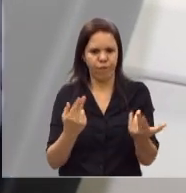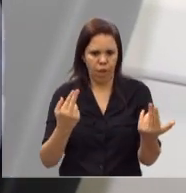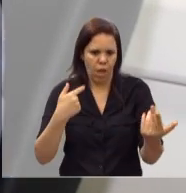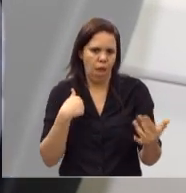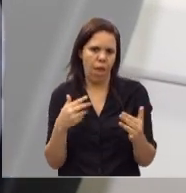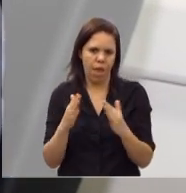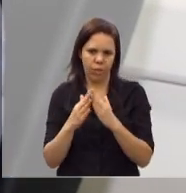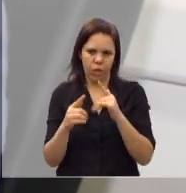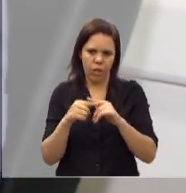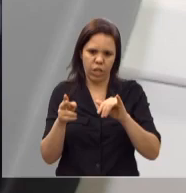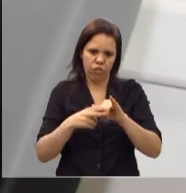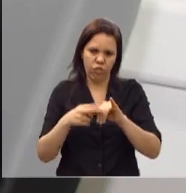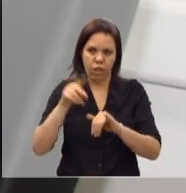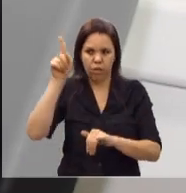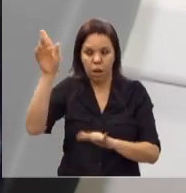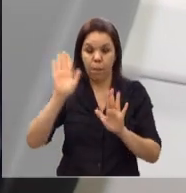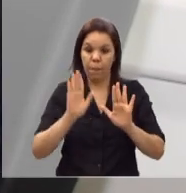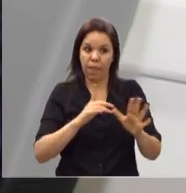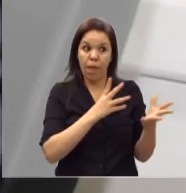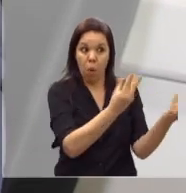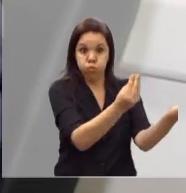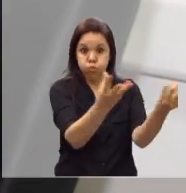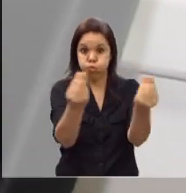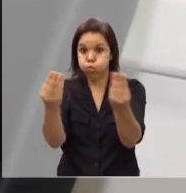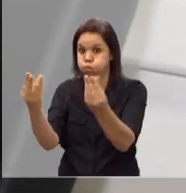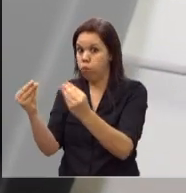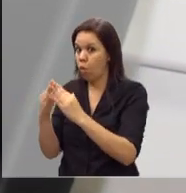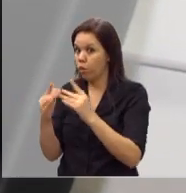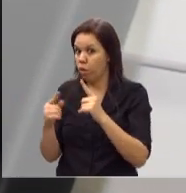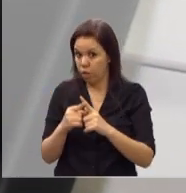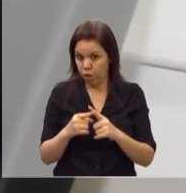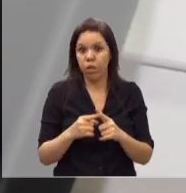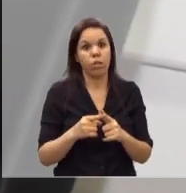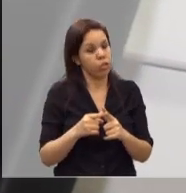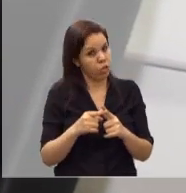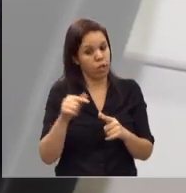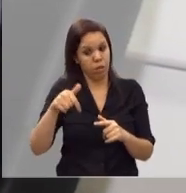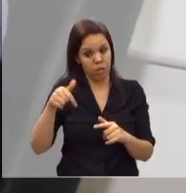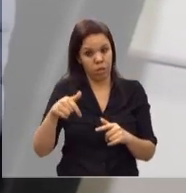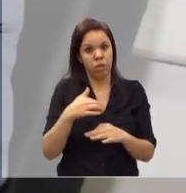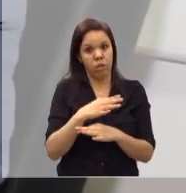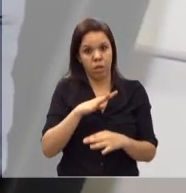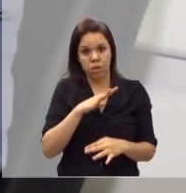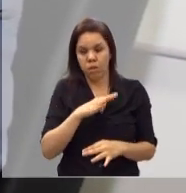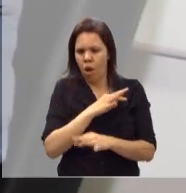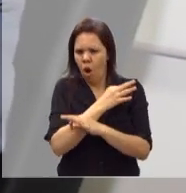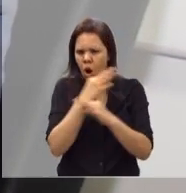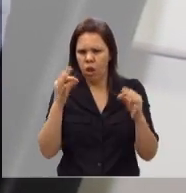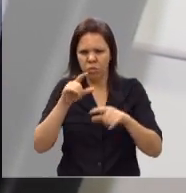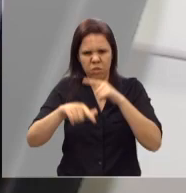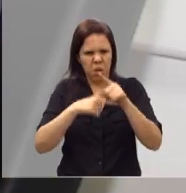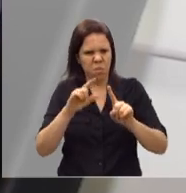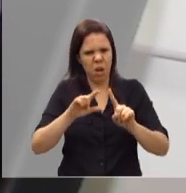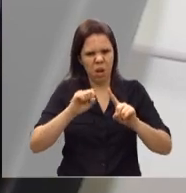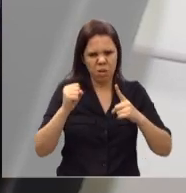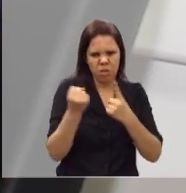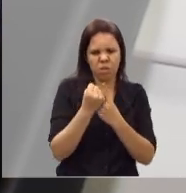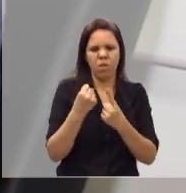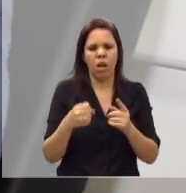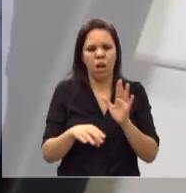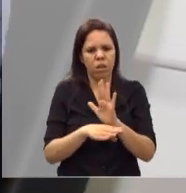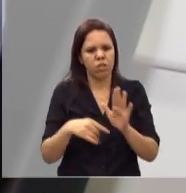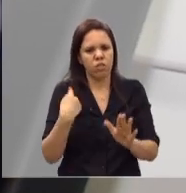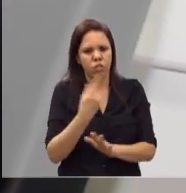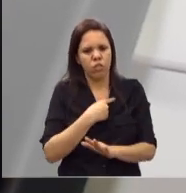congrego na Igreja Nazareno, mas tem muitas igrejas na cidade que têm um trabalho social brilhante. Nós da Igreja Nazareno